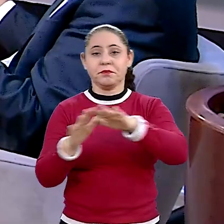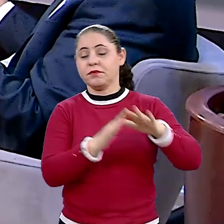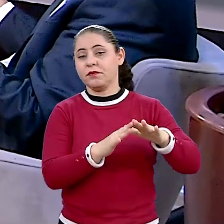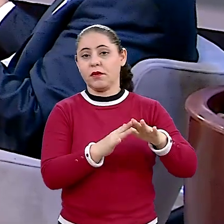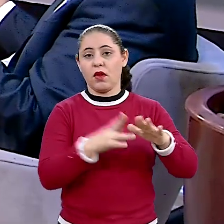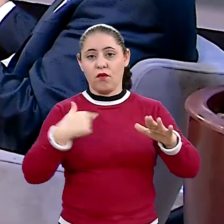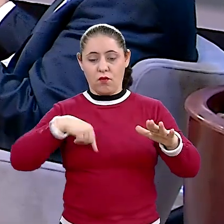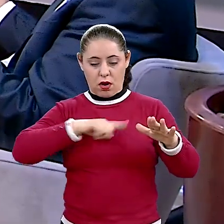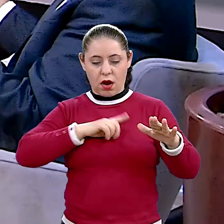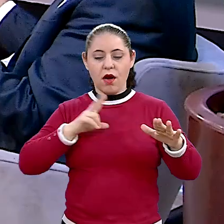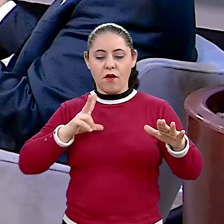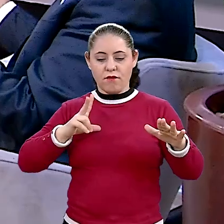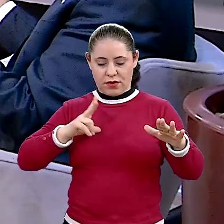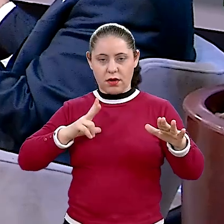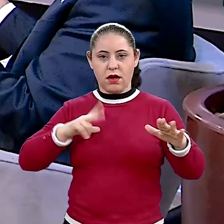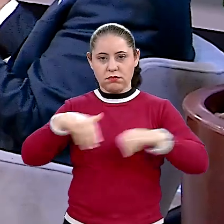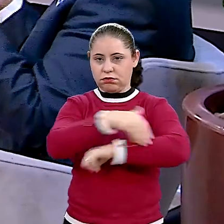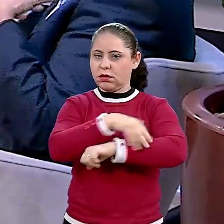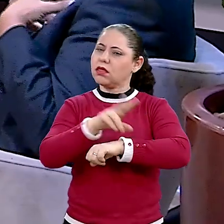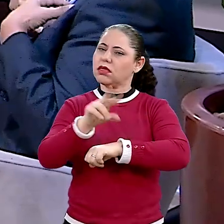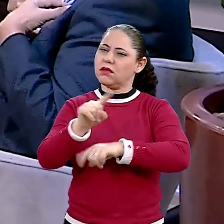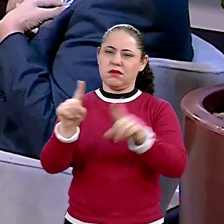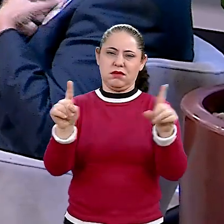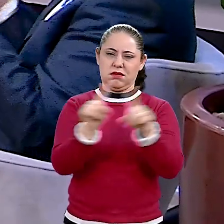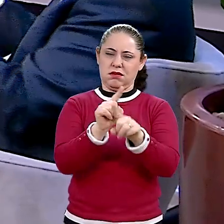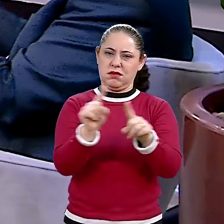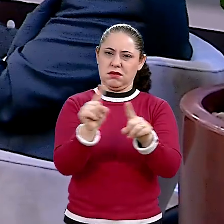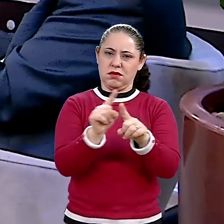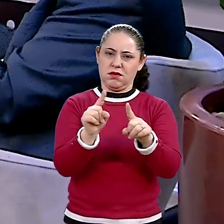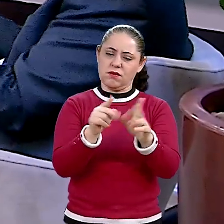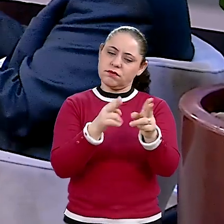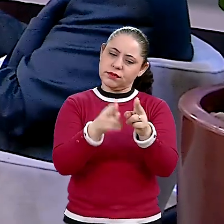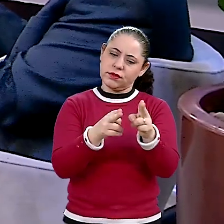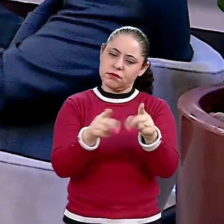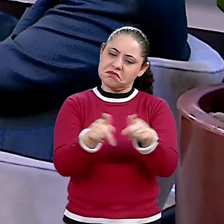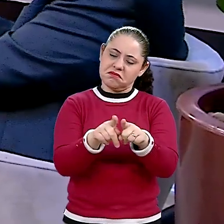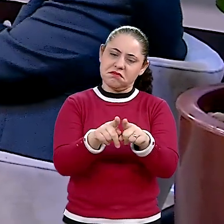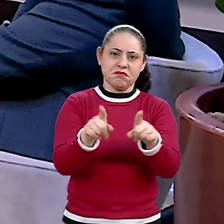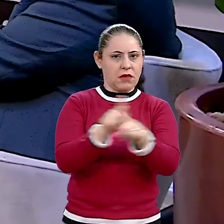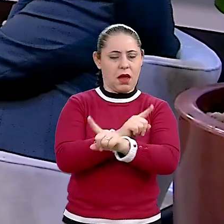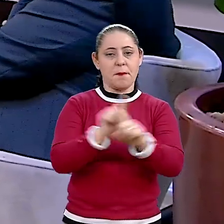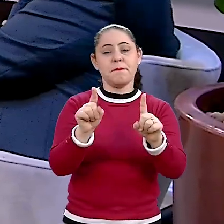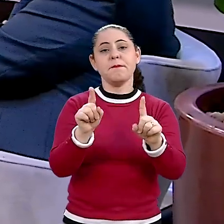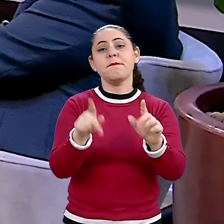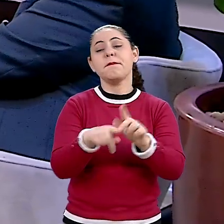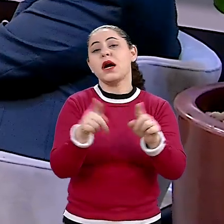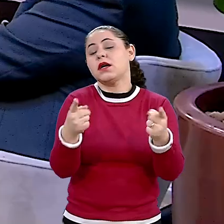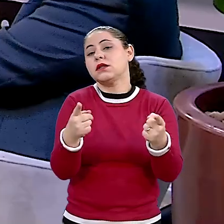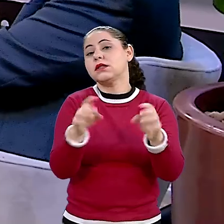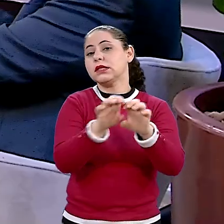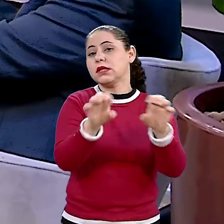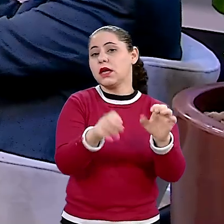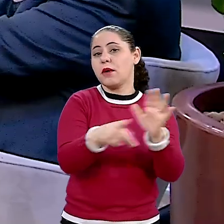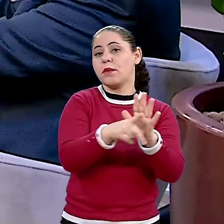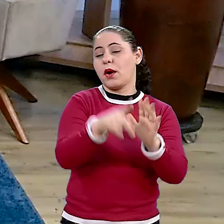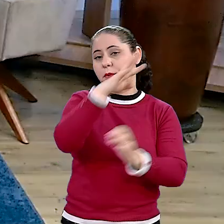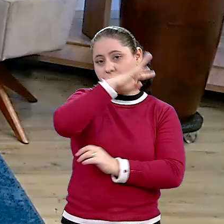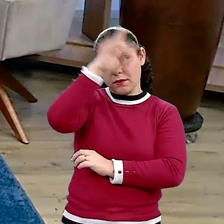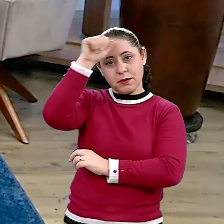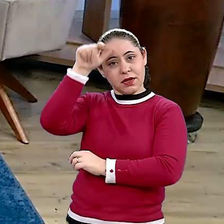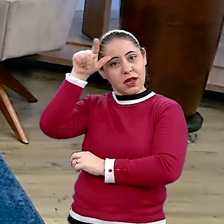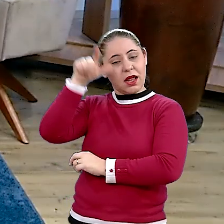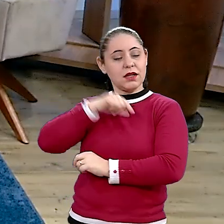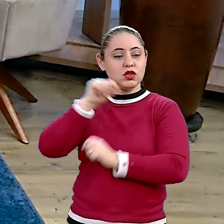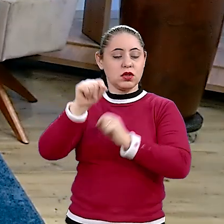vamos estatizar uma rodovia? Eu acho que não. E na ferrovia também acho que não. Mas qual que é a estratégia lá no Mato Grosso?